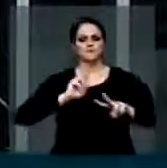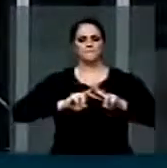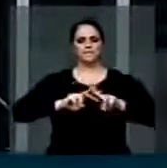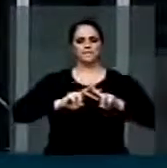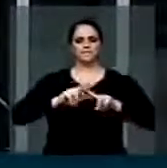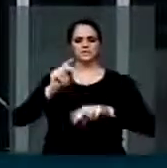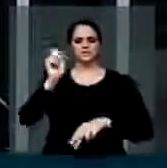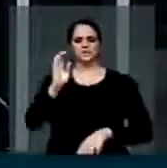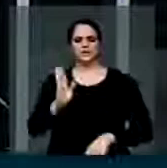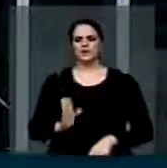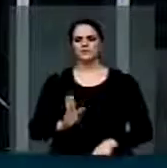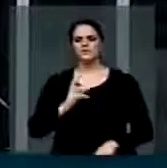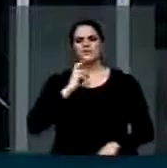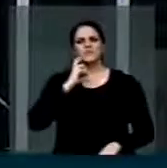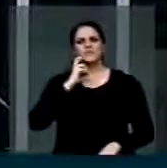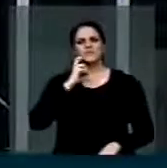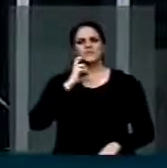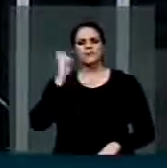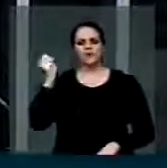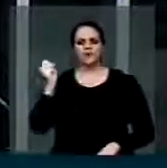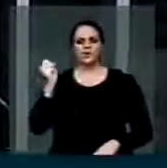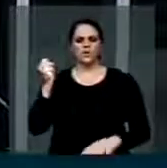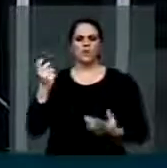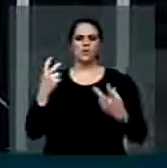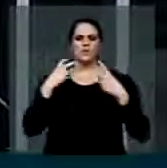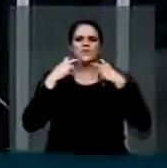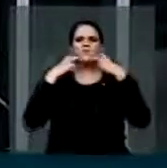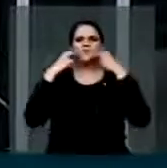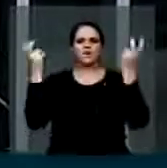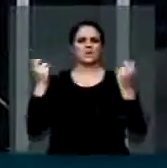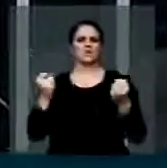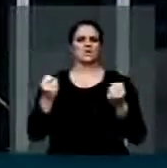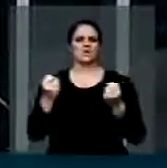vergonhosos. Presídios superlotados.